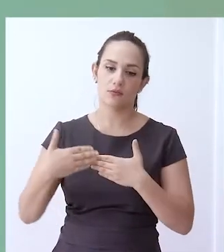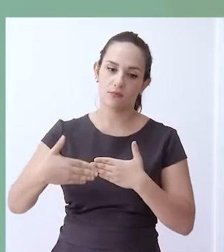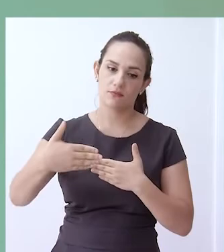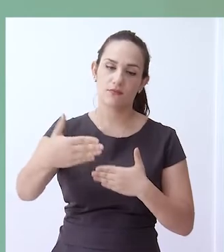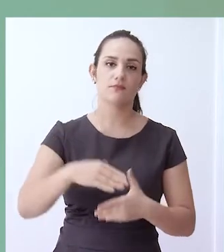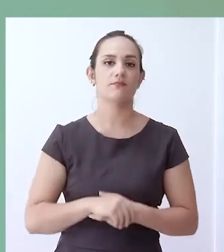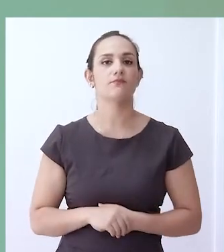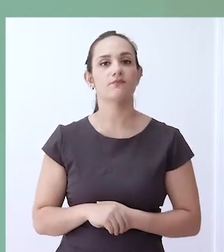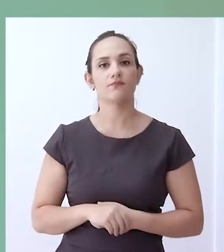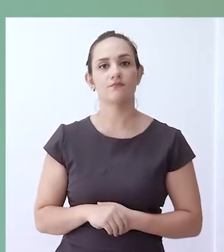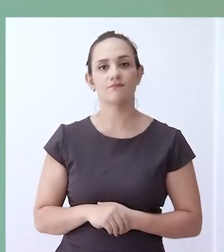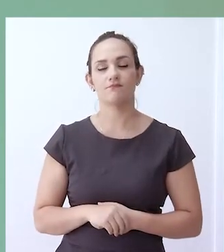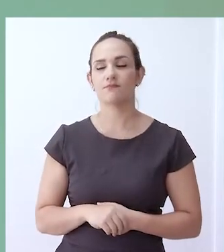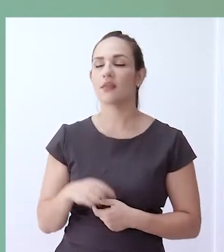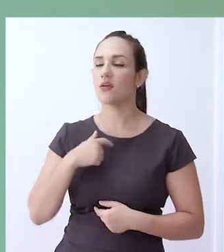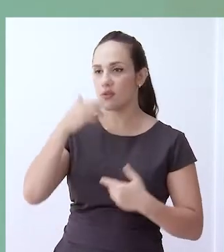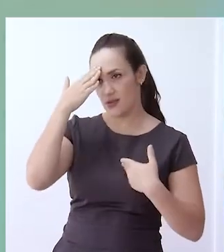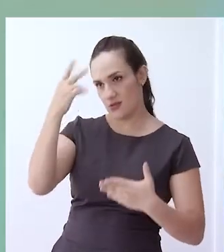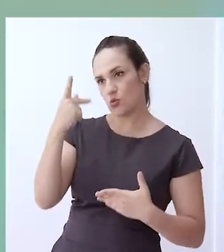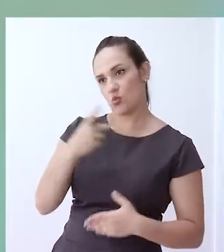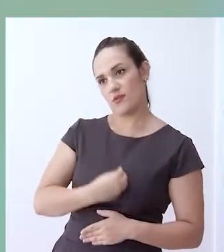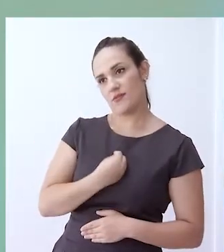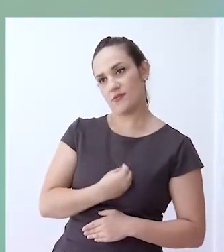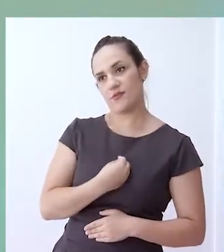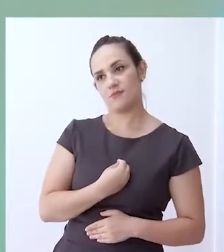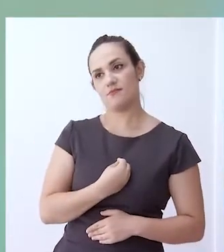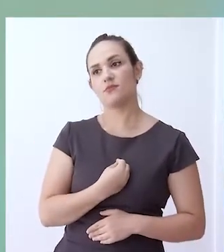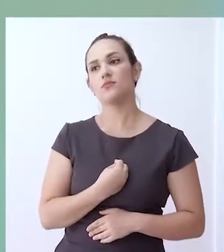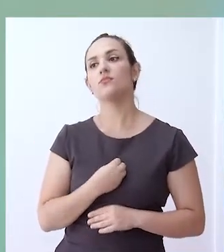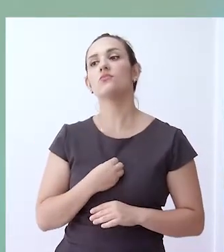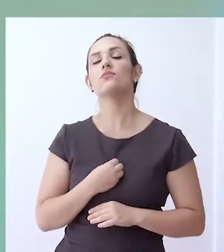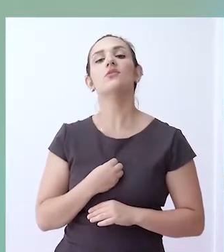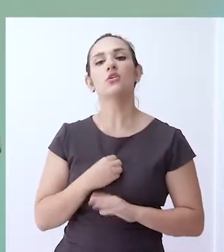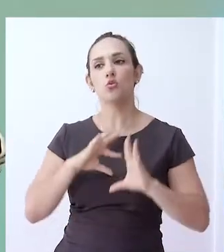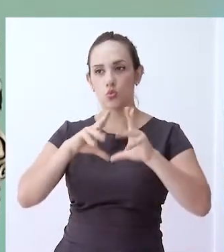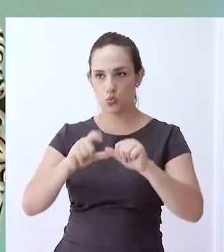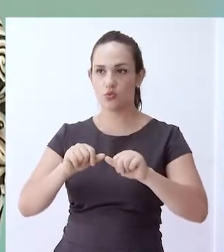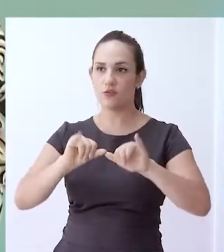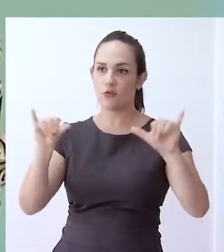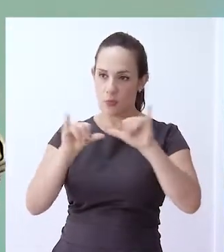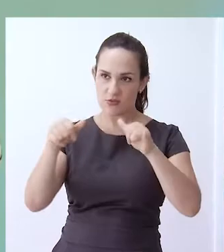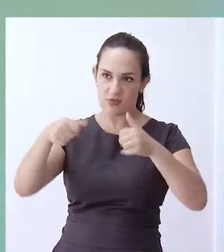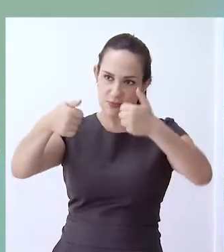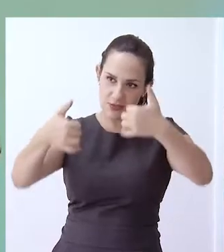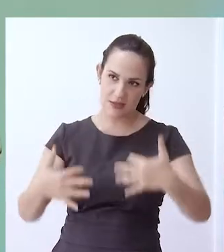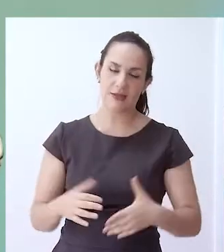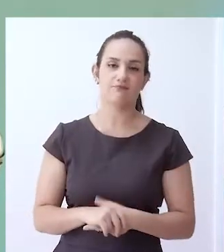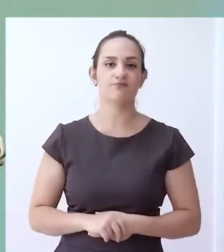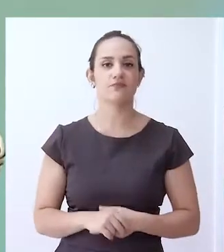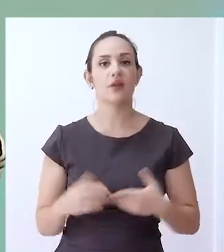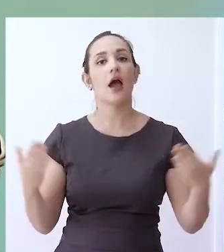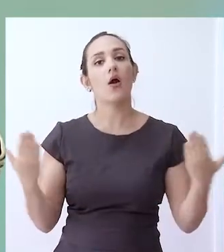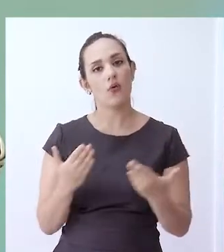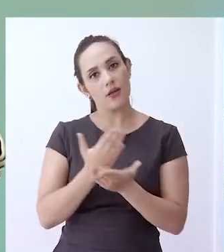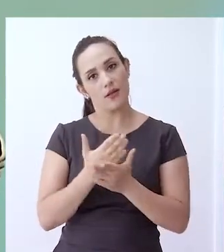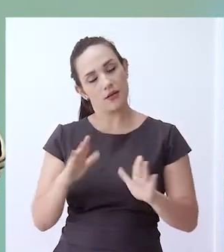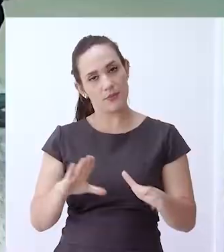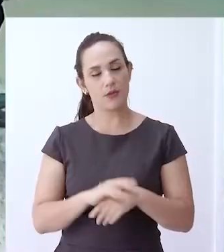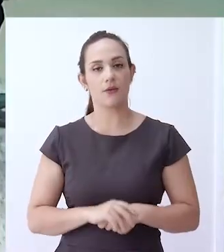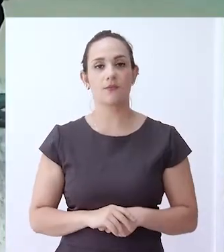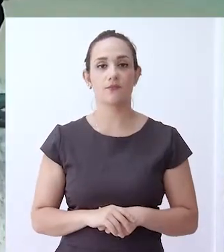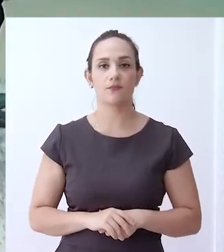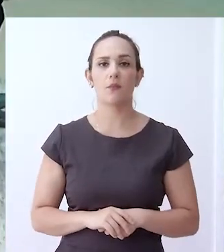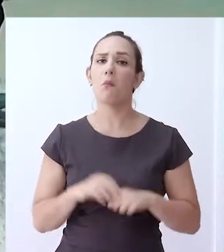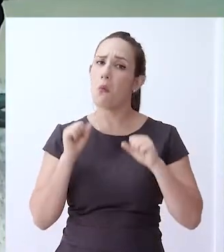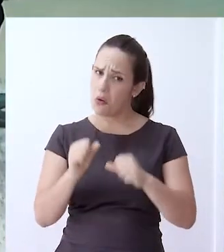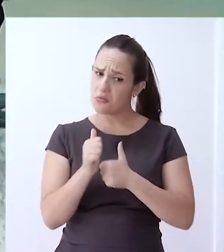tem preparado aí para o Nucrim. Defensor, eu agradeço a sua participação e as informações compartilhadas na edição de hoje.